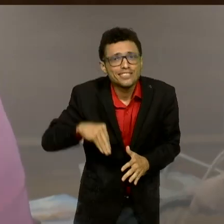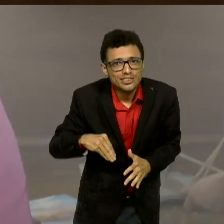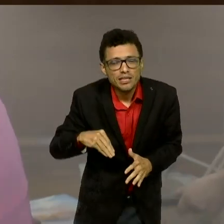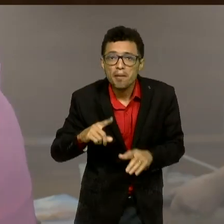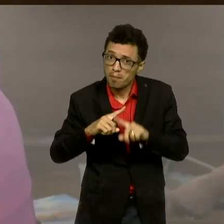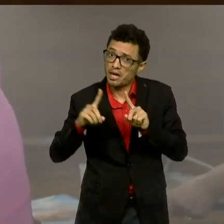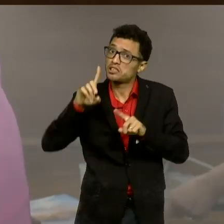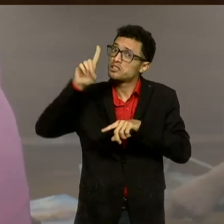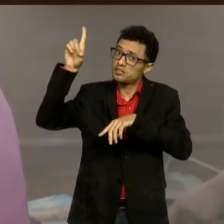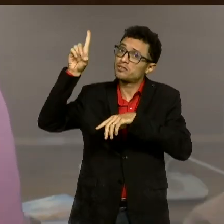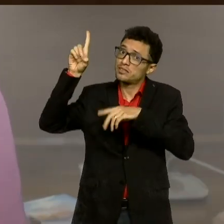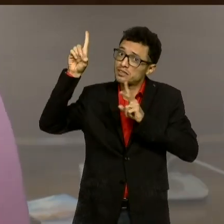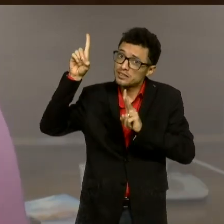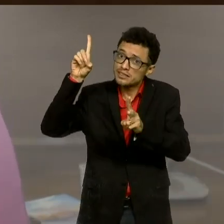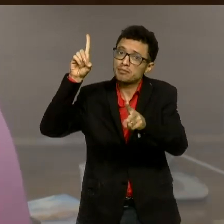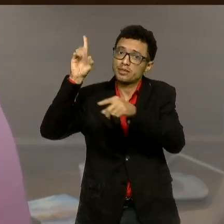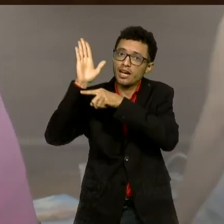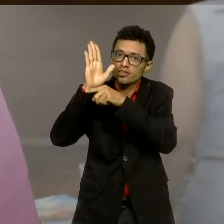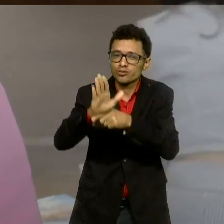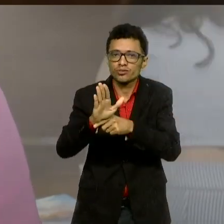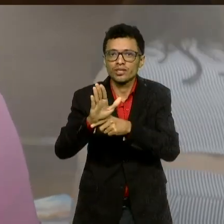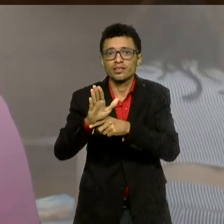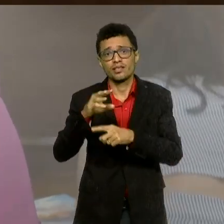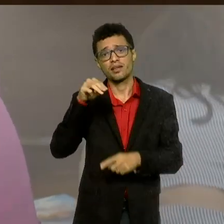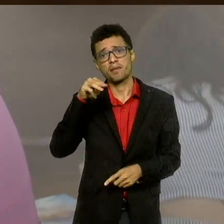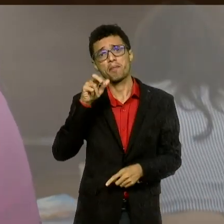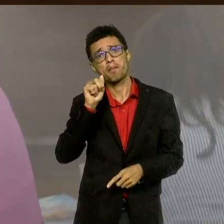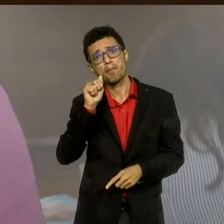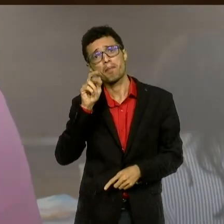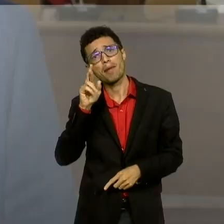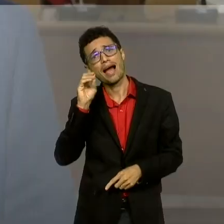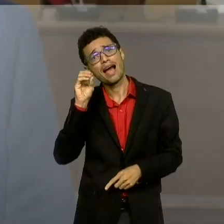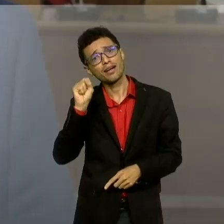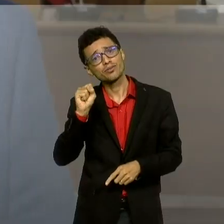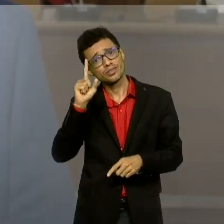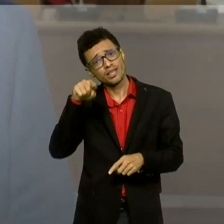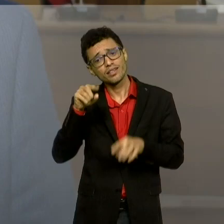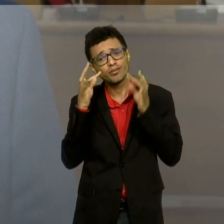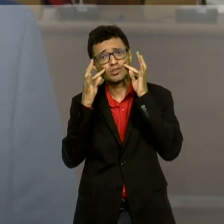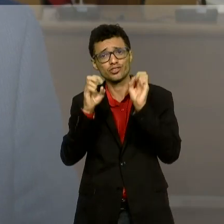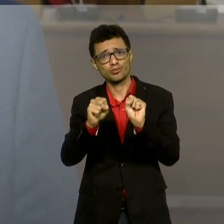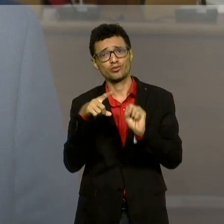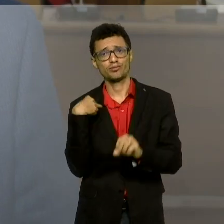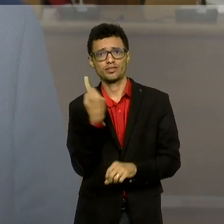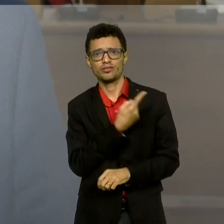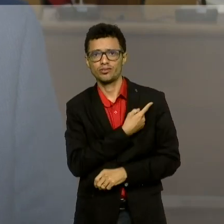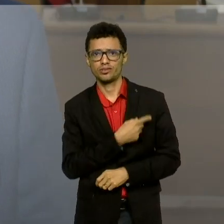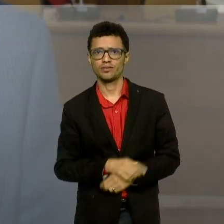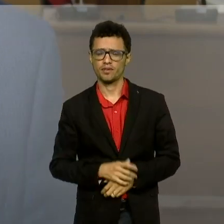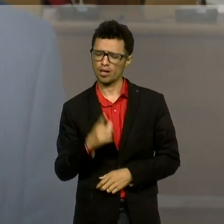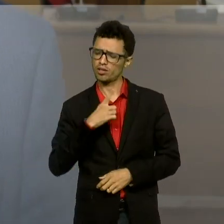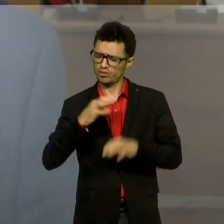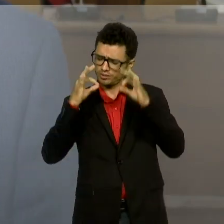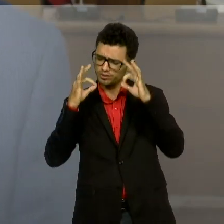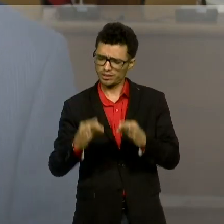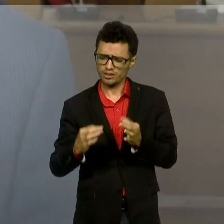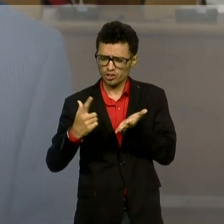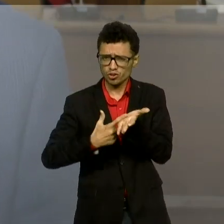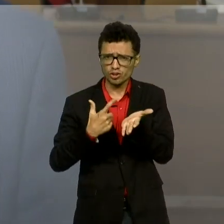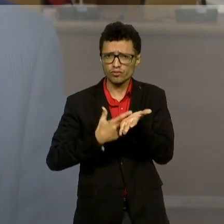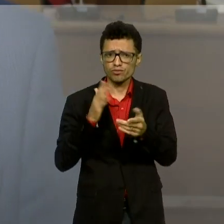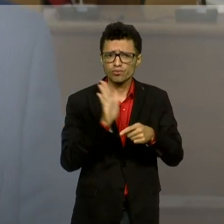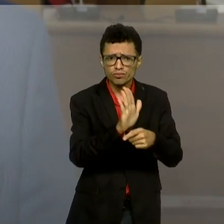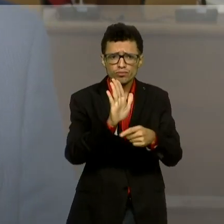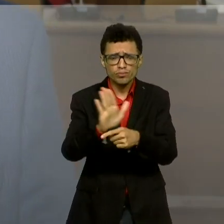dá um jeitinho e o Marcos é esse exemplo pra gente então é uma tarde de muita alegria ten certeza que vai servir esse livro vai servir para muitas pessoas que